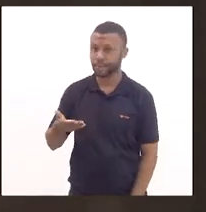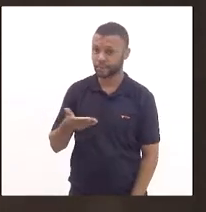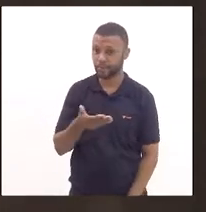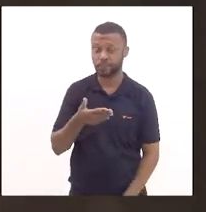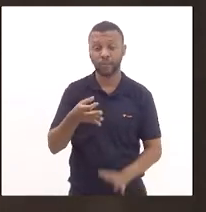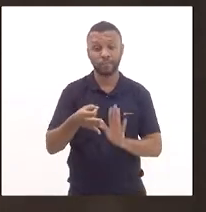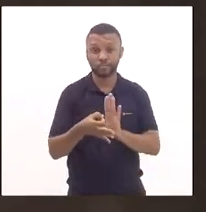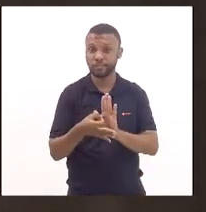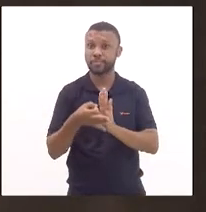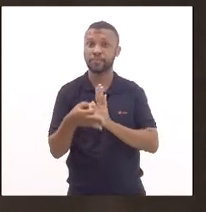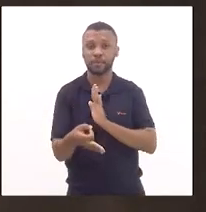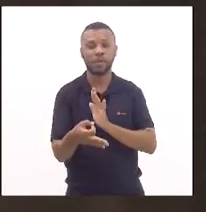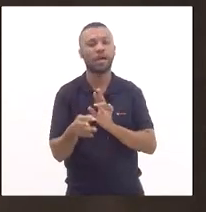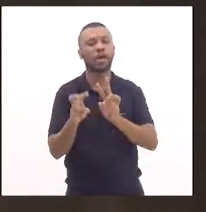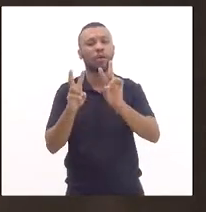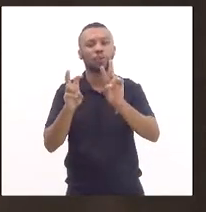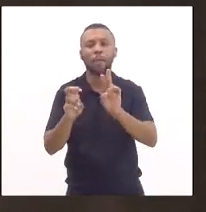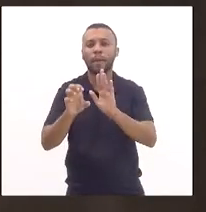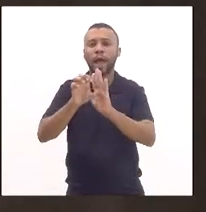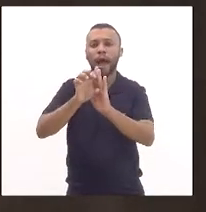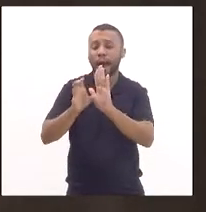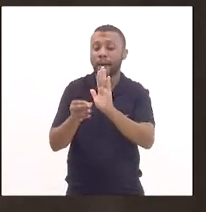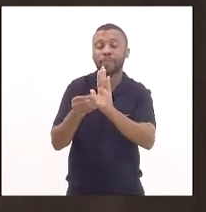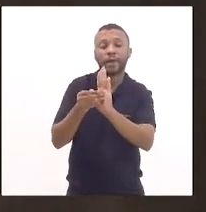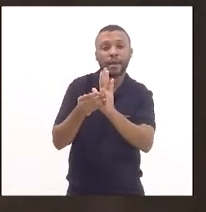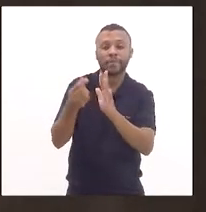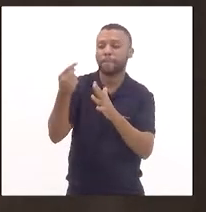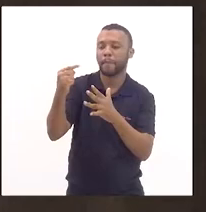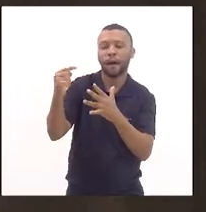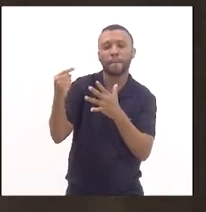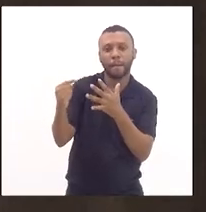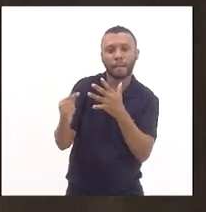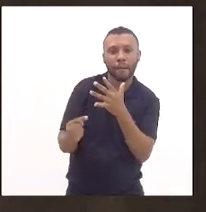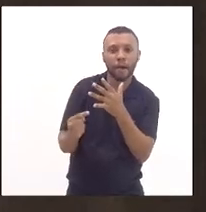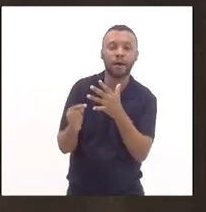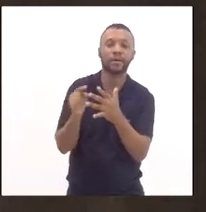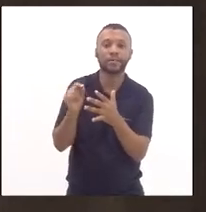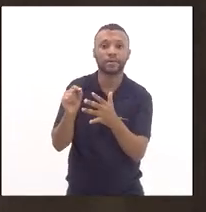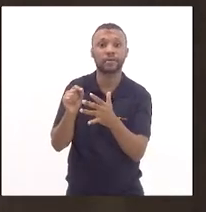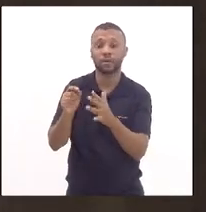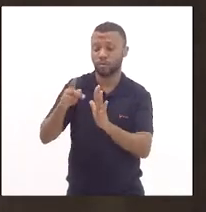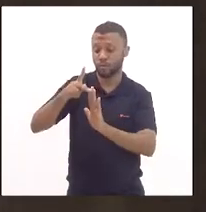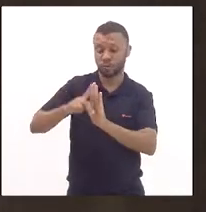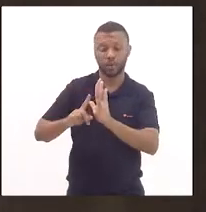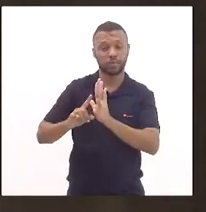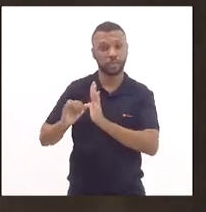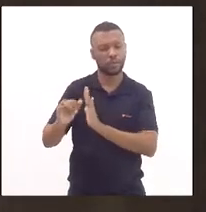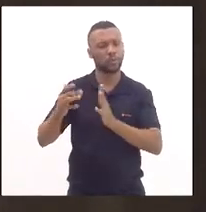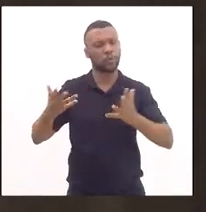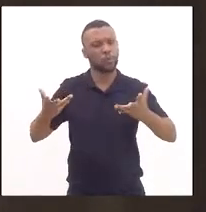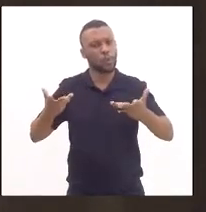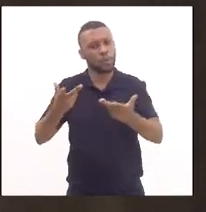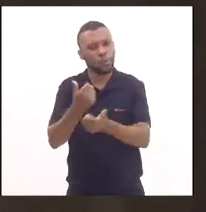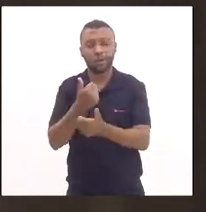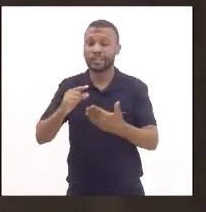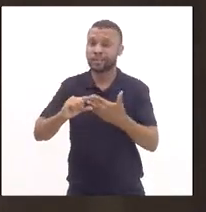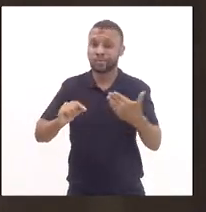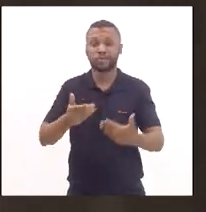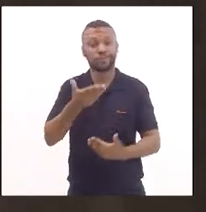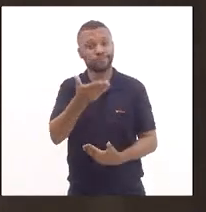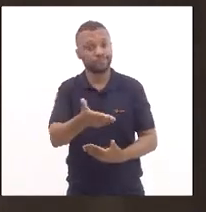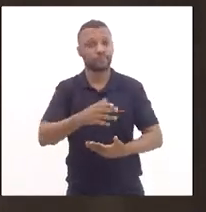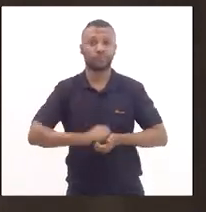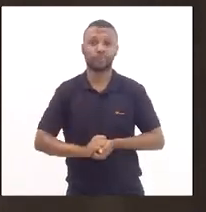dar o parecer sobre as emendas do excelente projeto de Vossa Excelência,